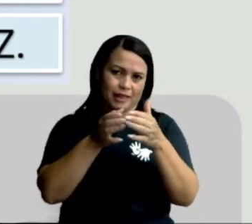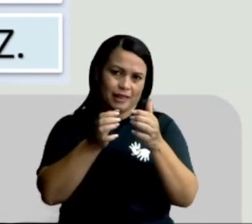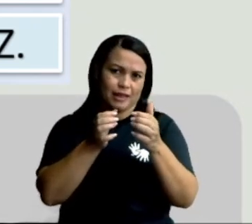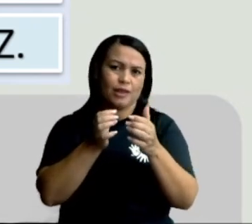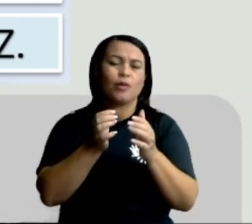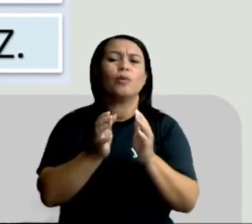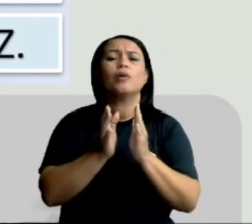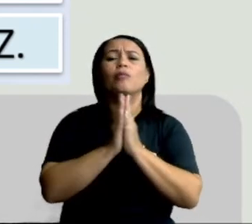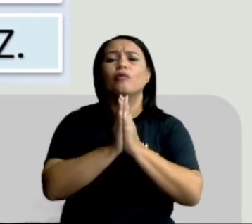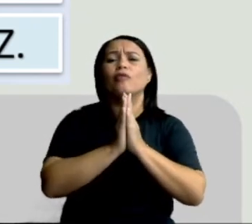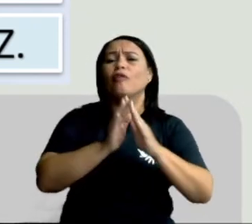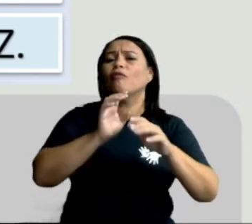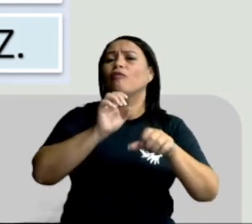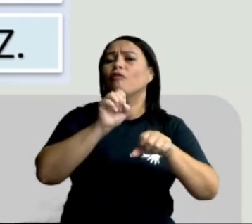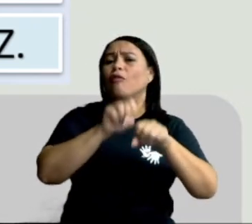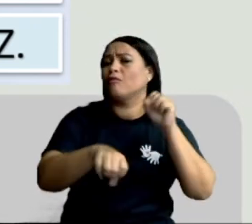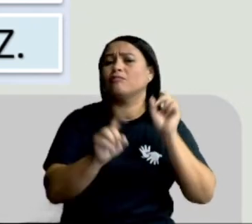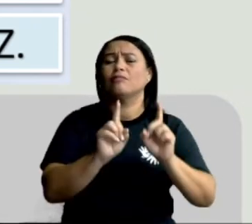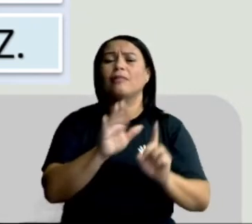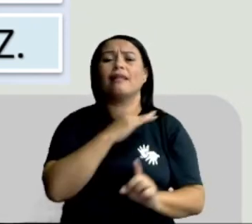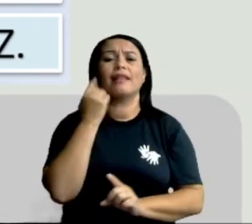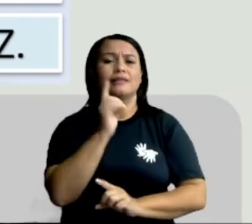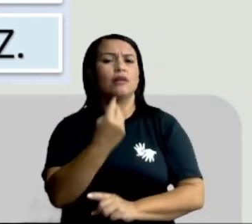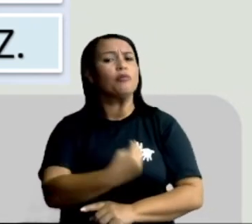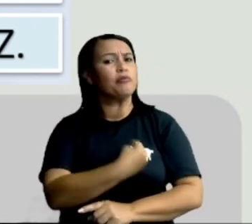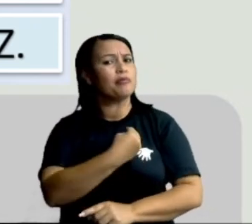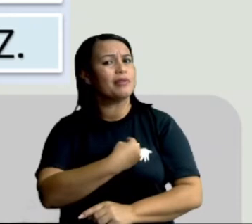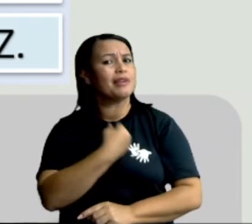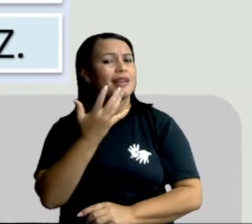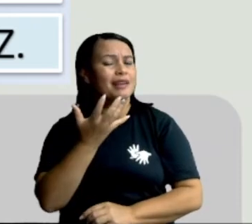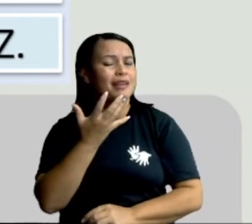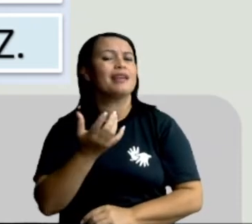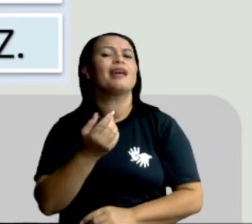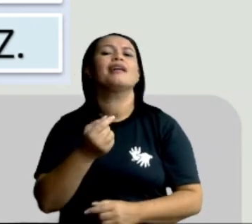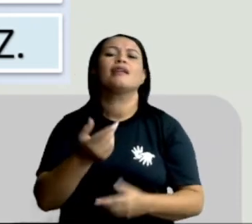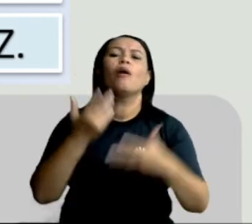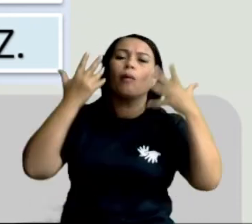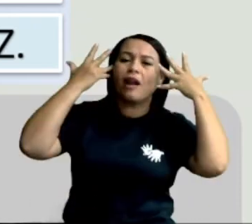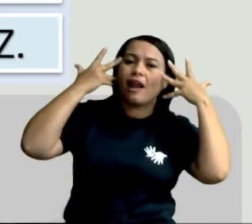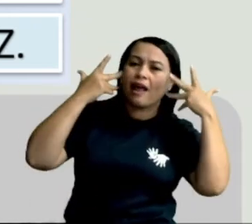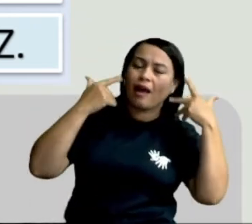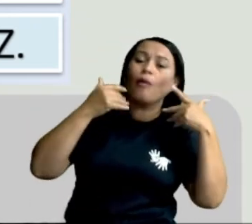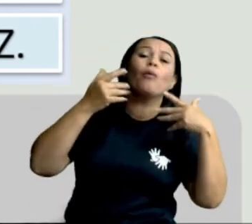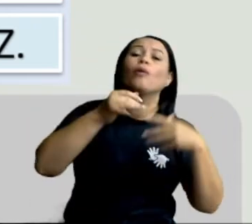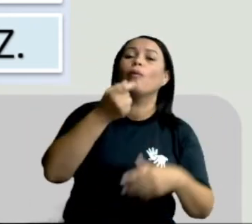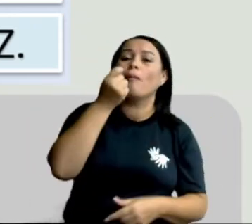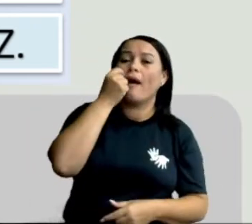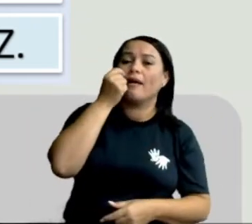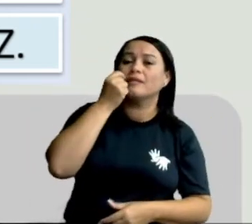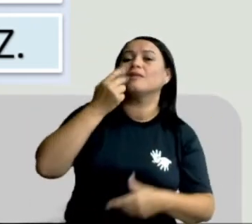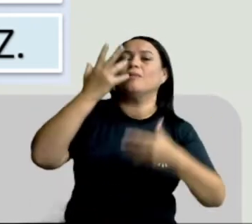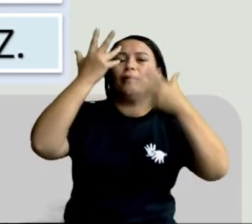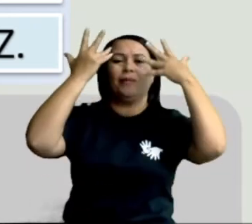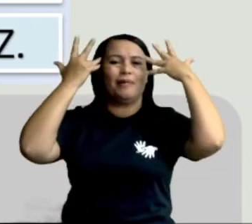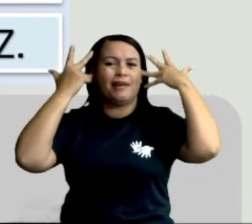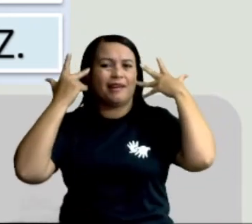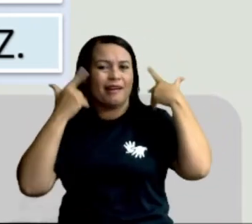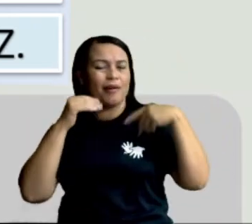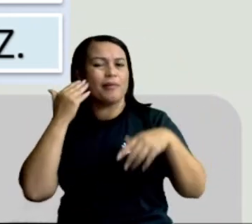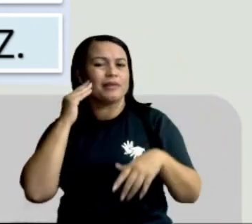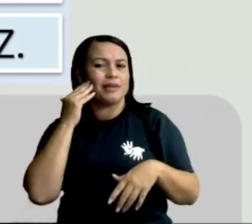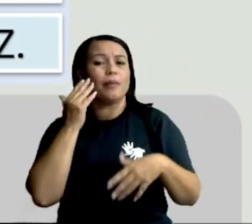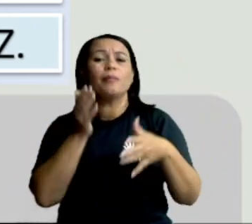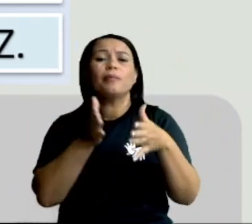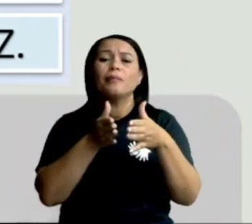a resposta correta. O ratinho e o leão, respectivamente, pediu que poupasse sua vida